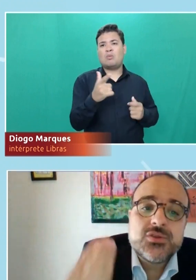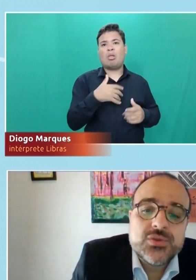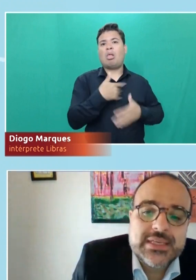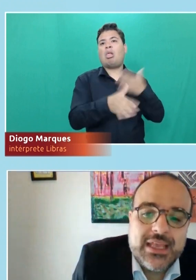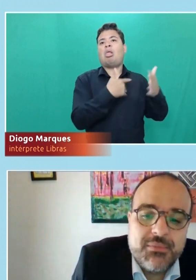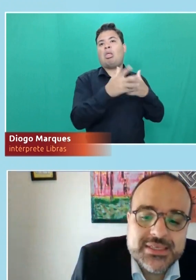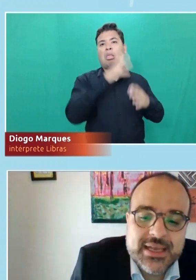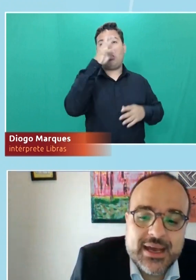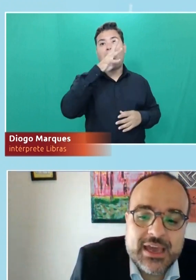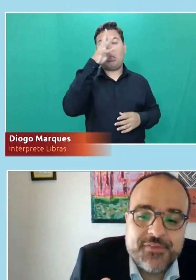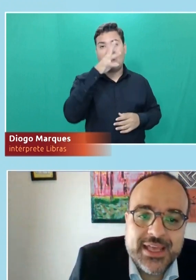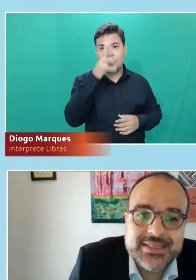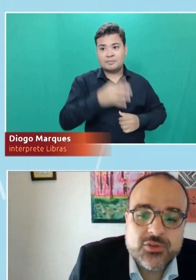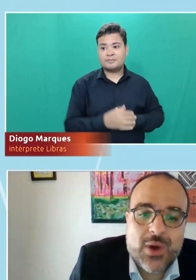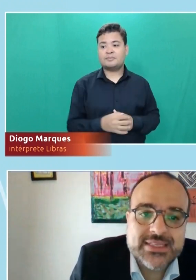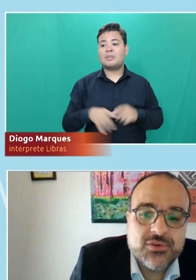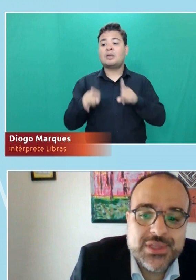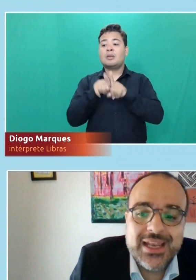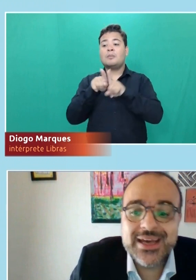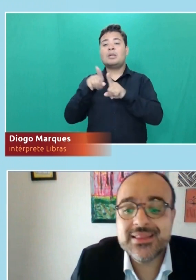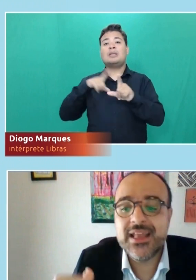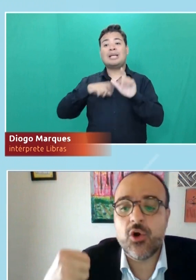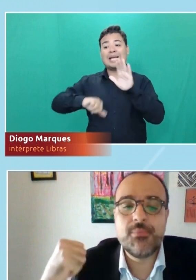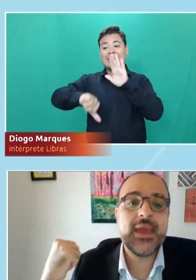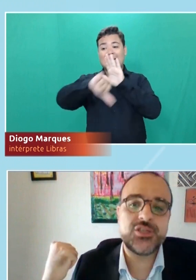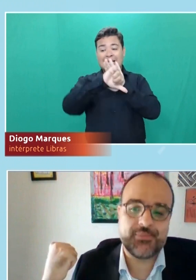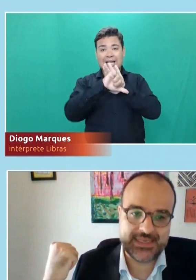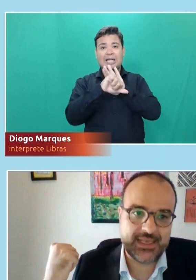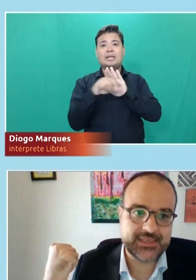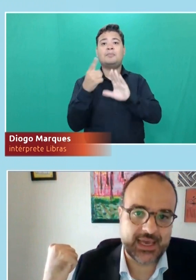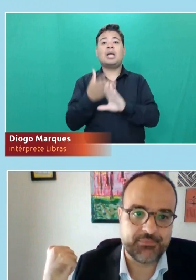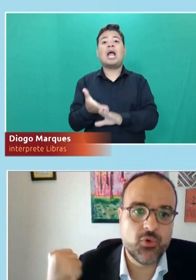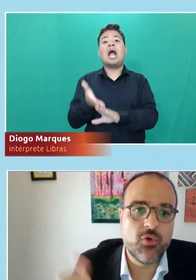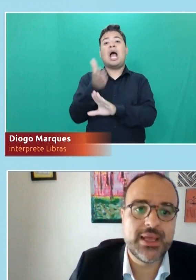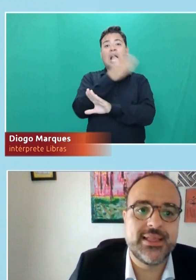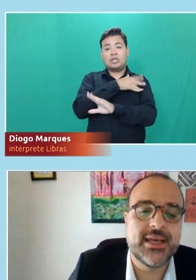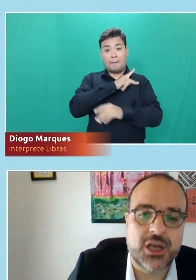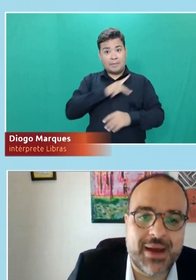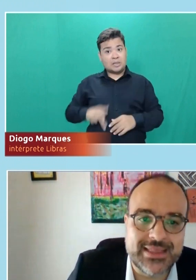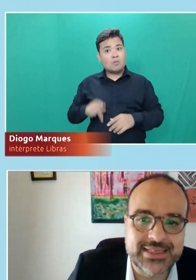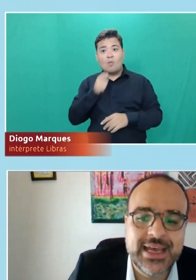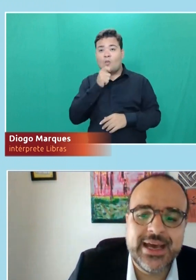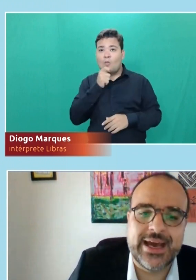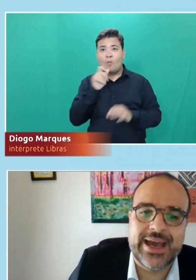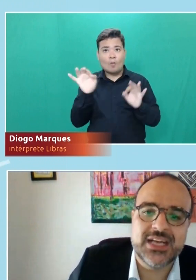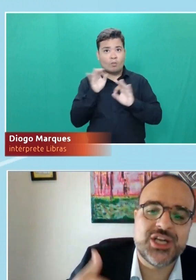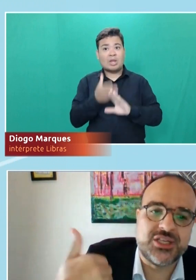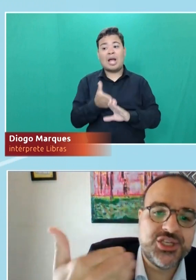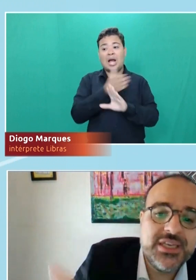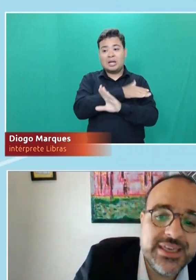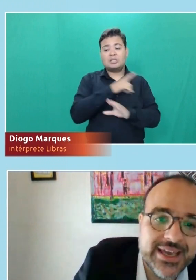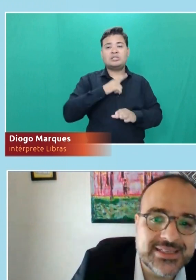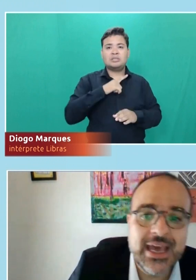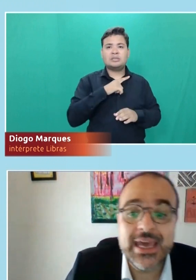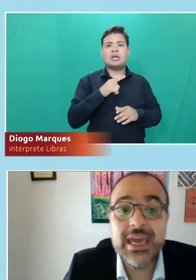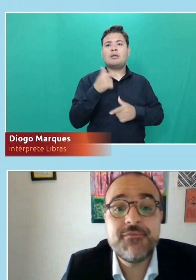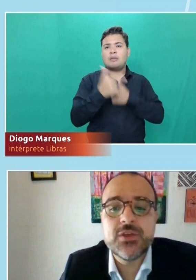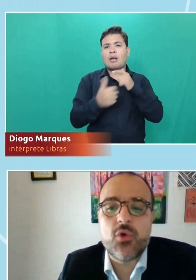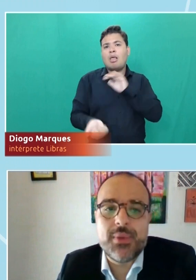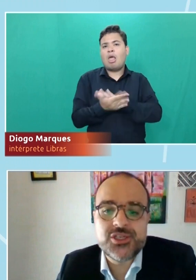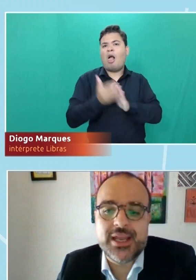do que isso, os crimes referentes à atuação dele anteriormente à presidência da República, né, as chamadas